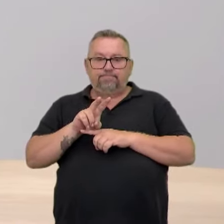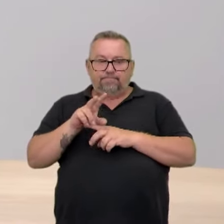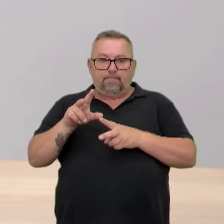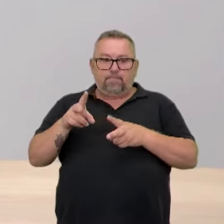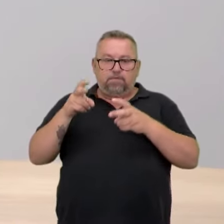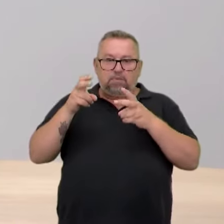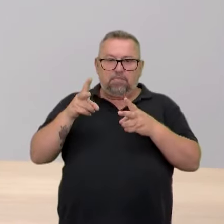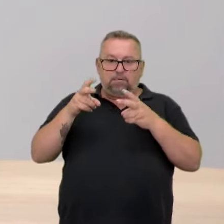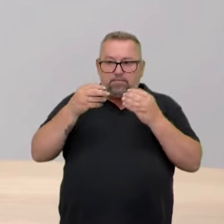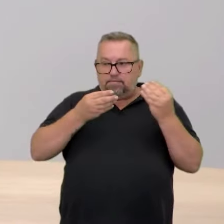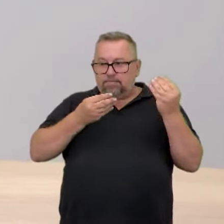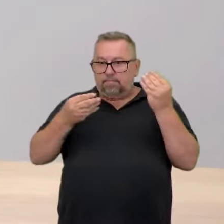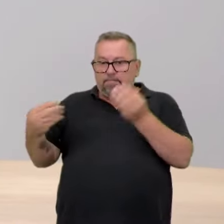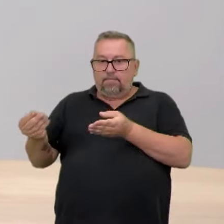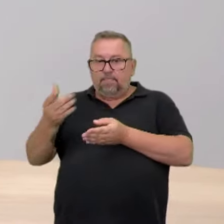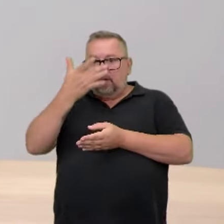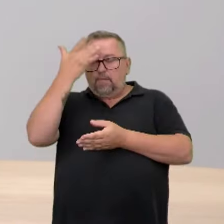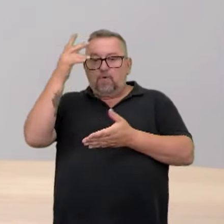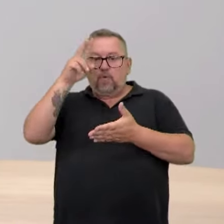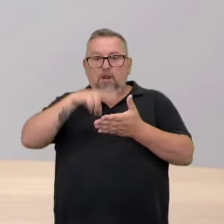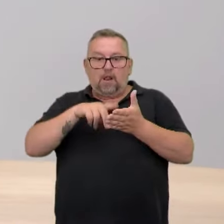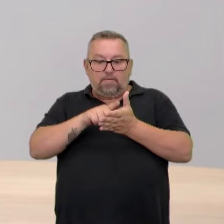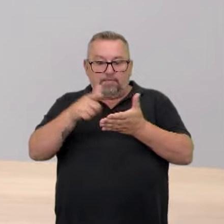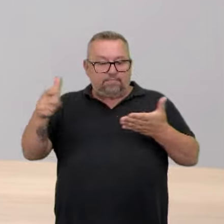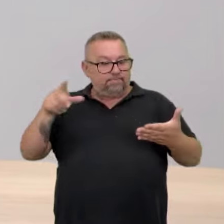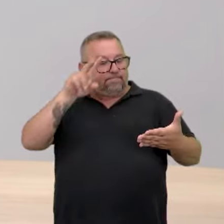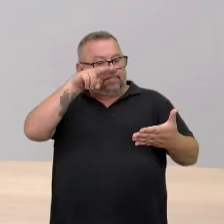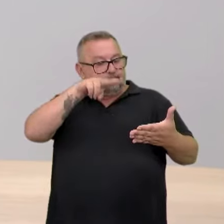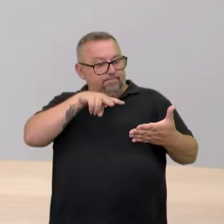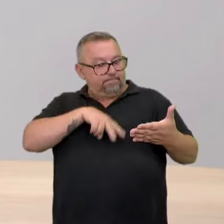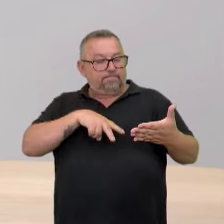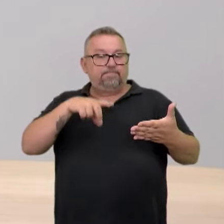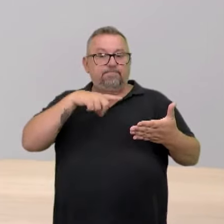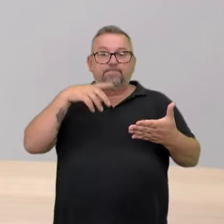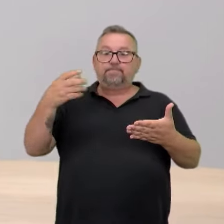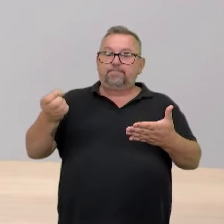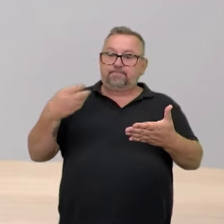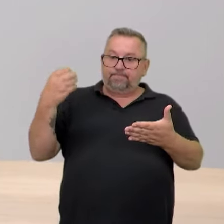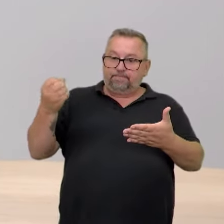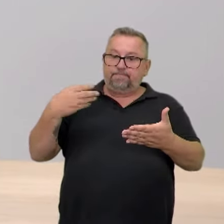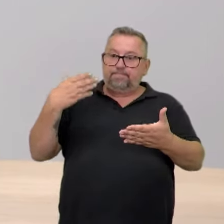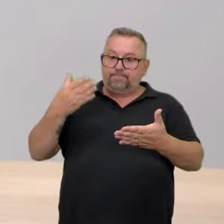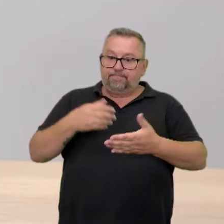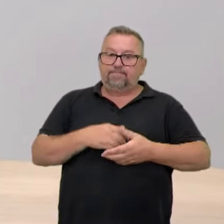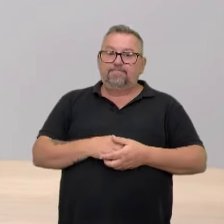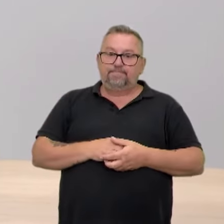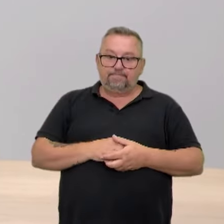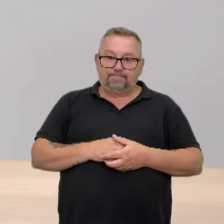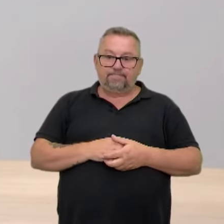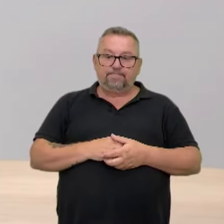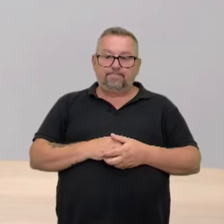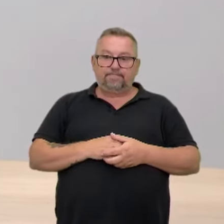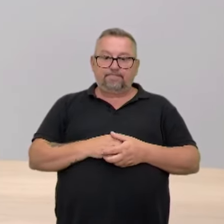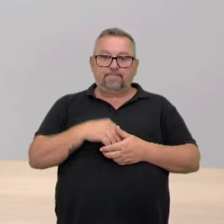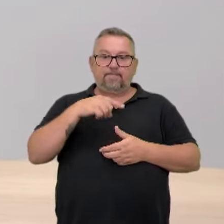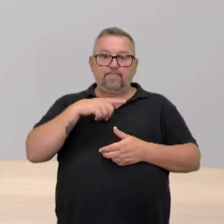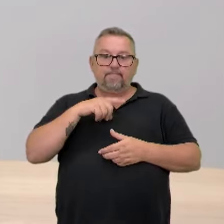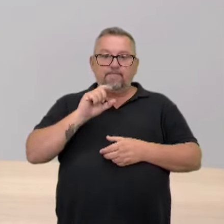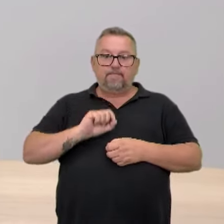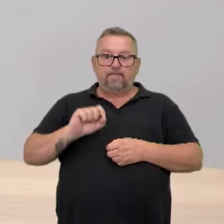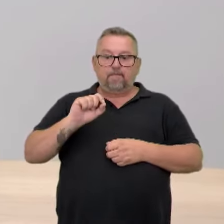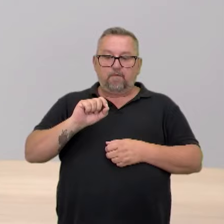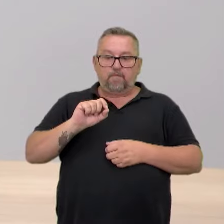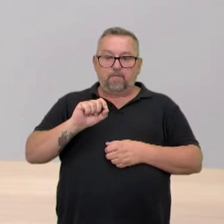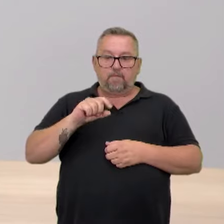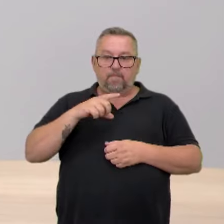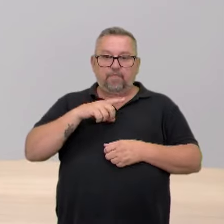para os leitores, né, para que eles possam, a partir daí, fazer seu julgamento. Então, olha, veículo tal tem noticiado